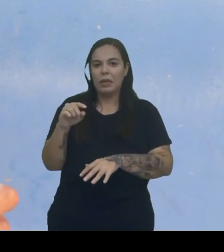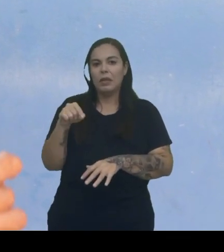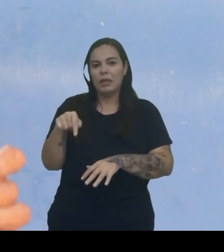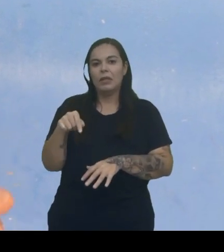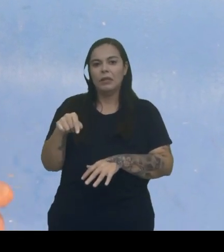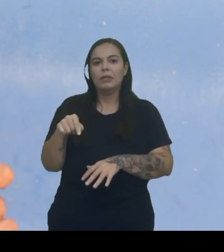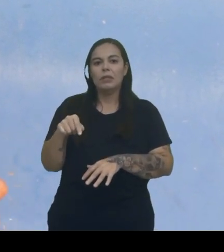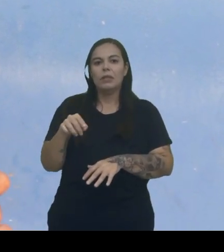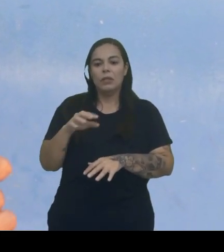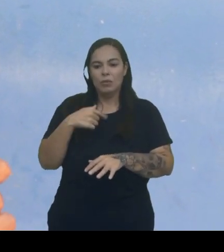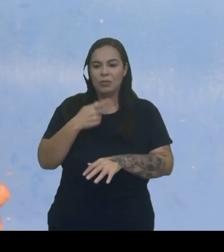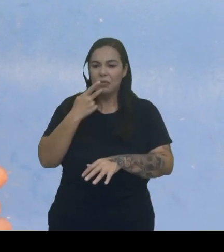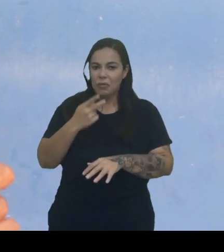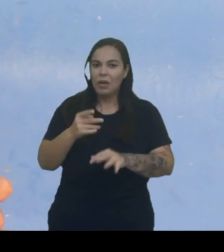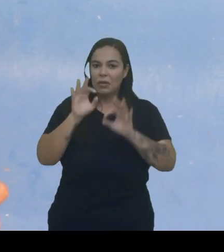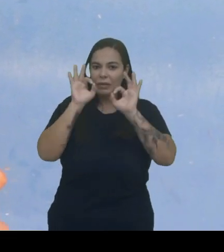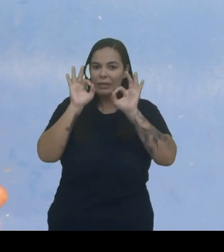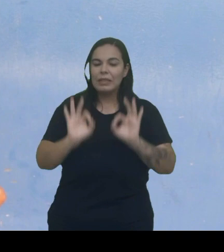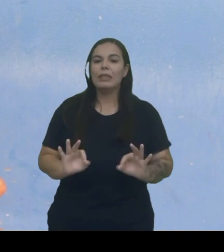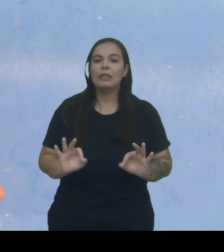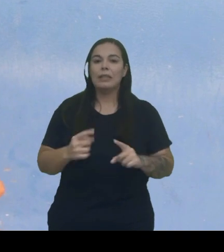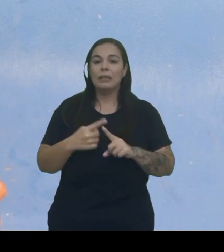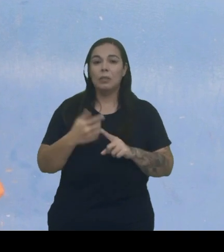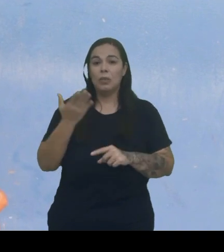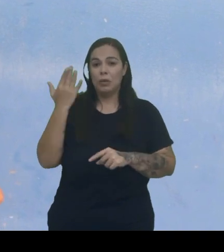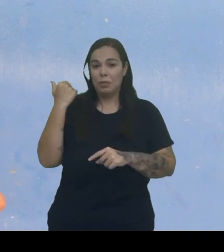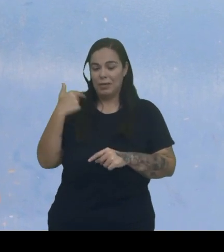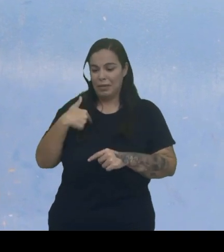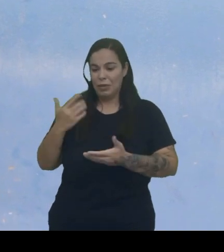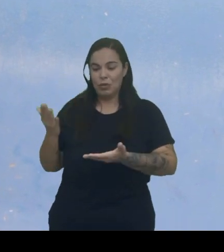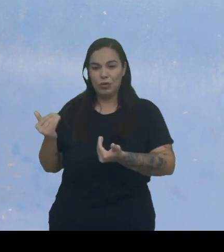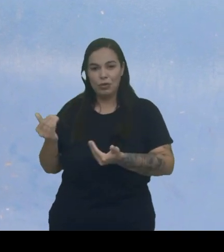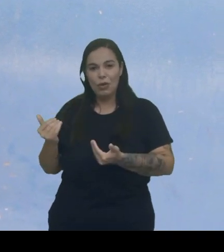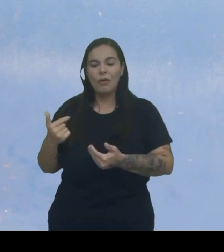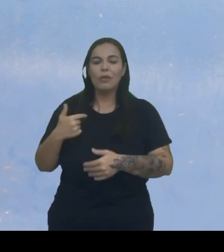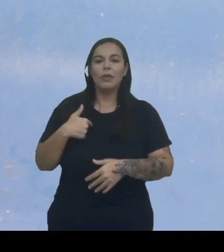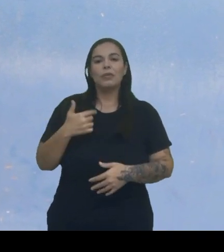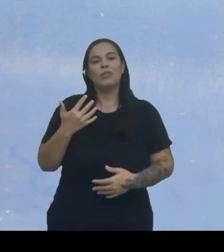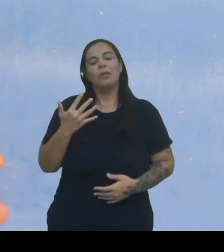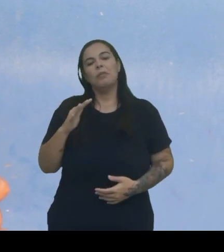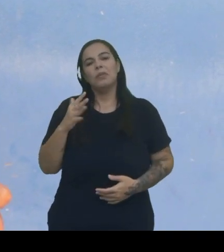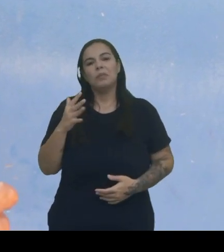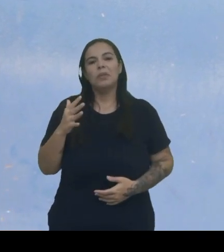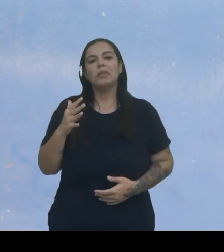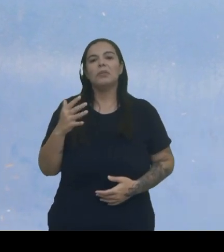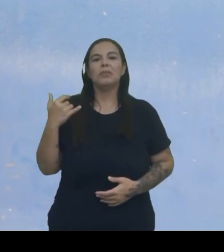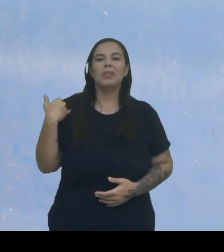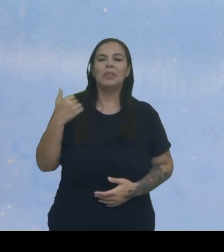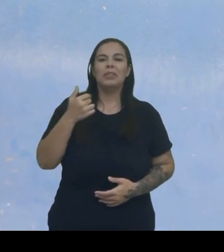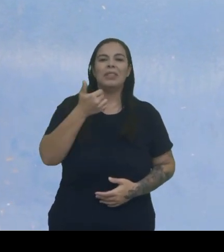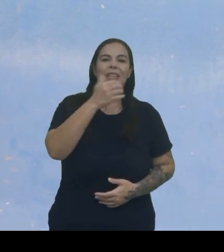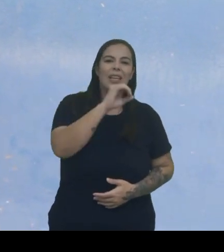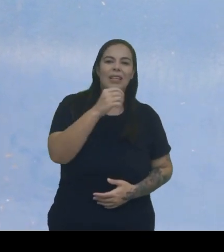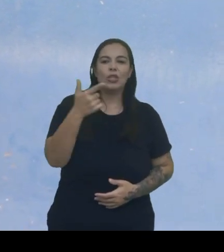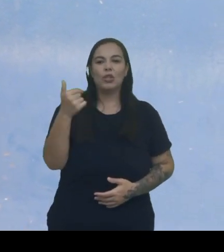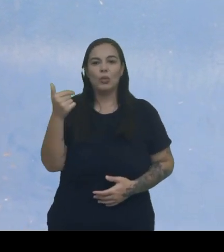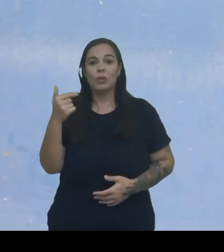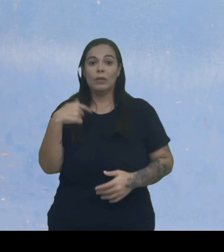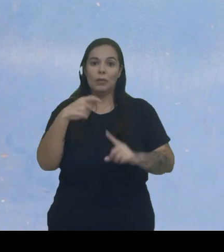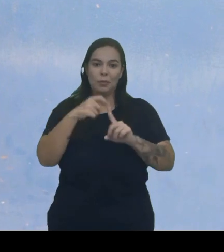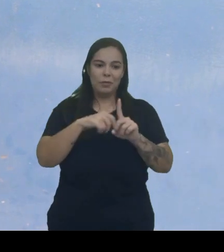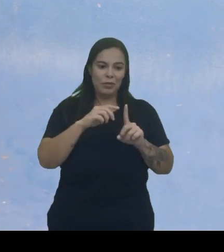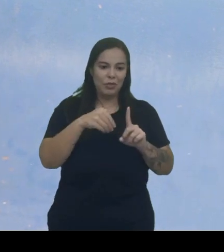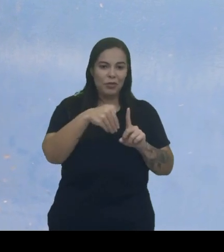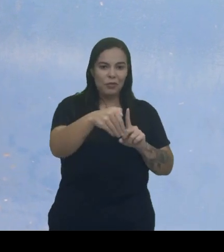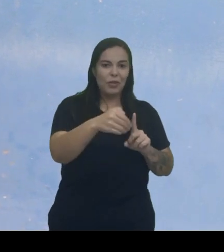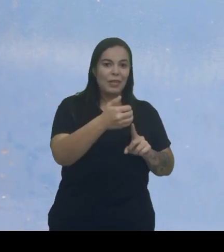você de certeza. Eu quando era garoto, eu tinha mais ou menos aí uns 10 a 12 anos, mês que vem eu faço 68.